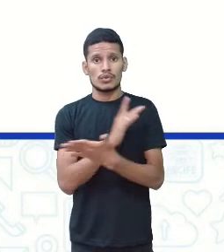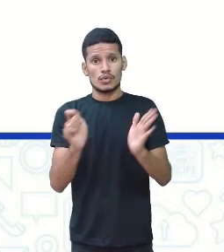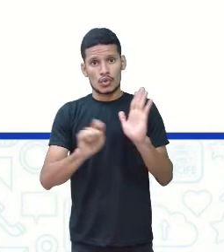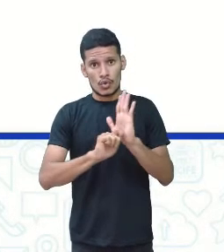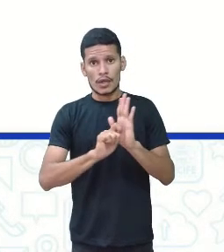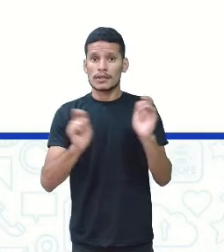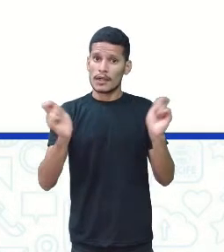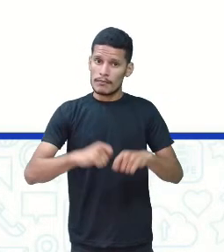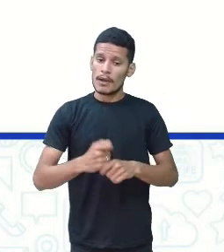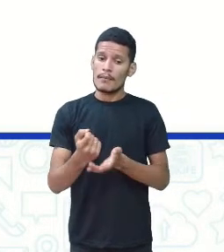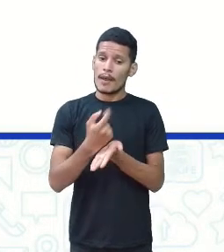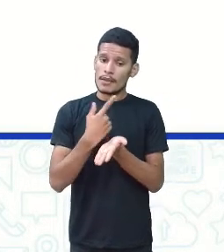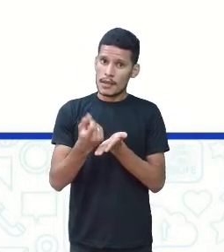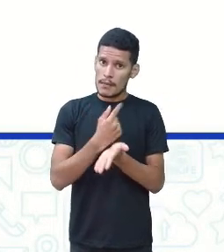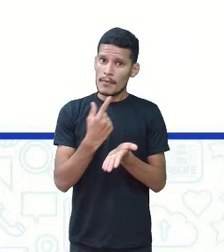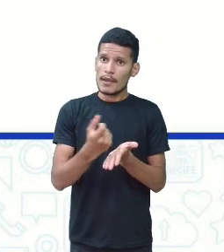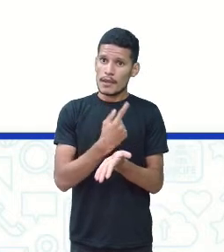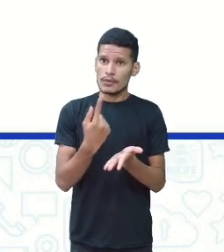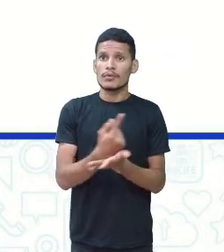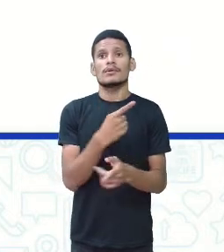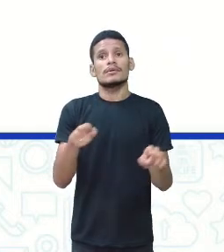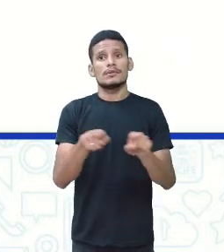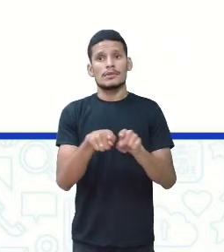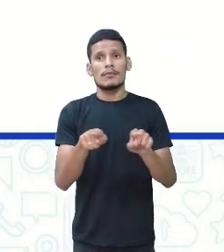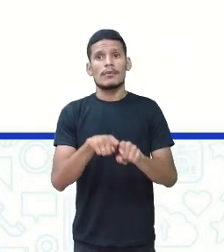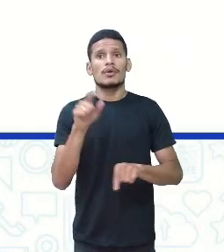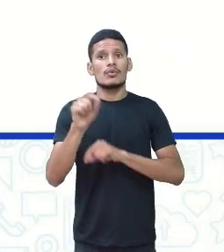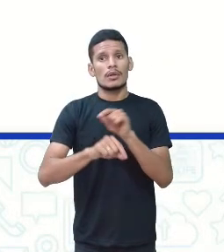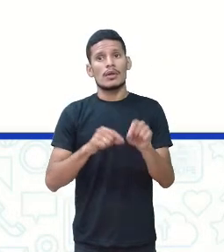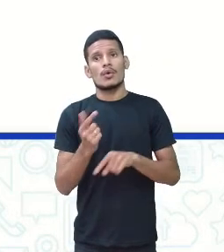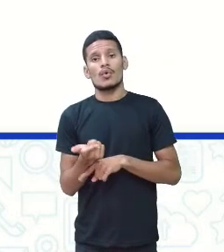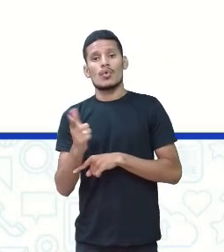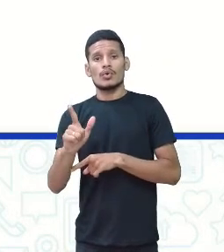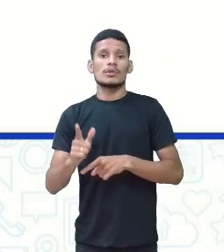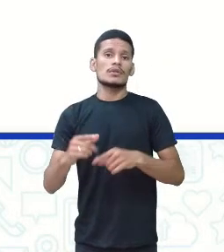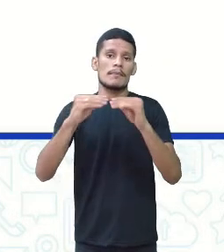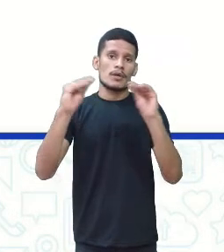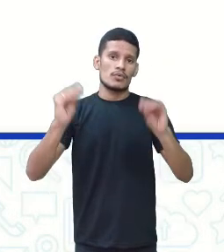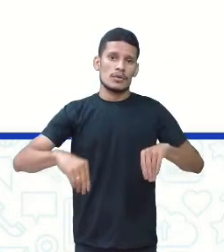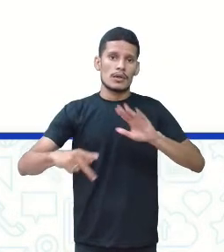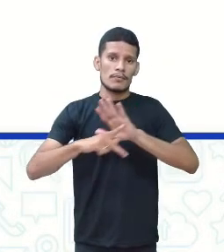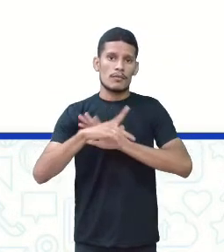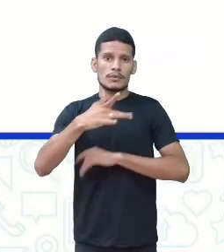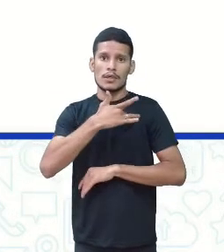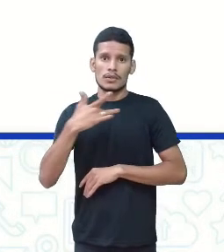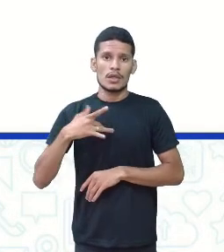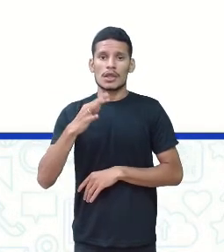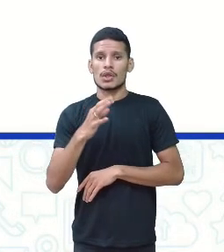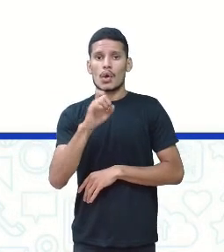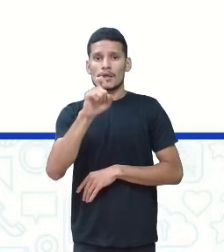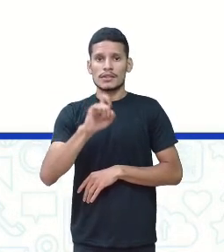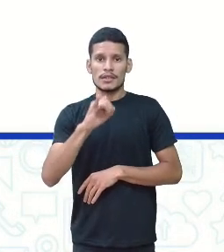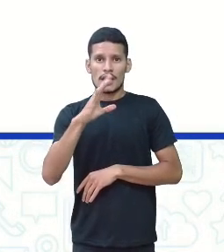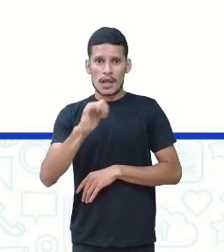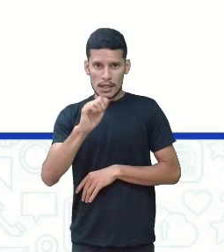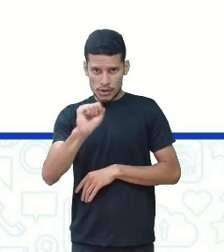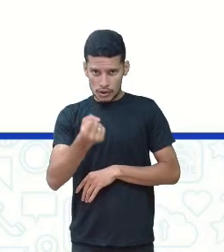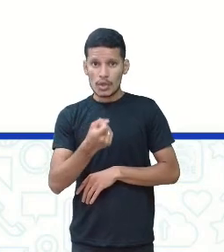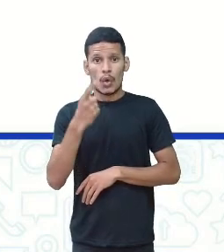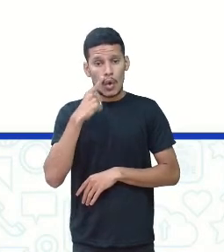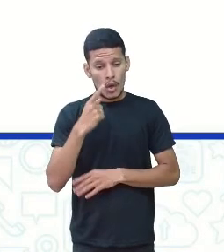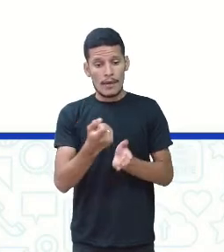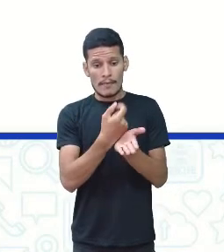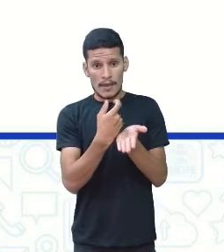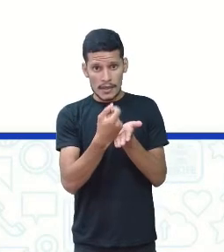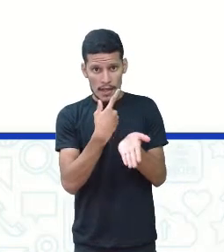como medicamentos e outras que prejudicam a saúde e são chamadas de tóxicas. Vocês sabiam que os